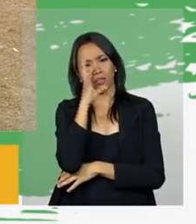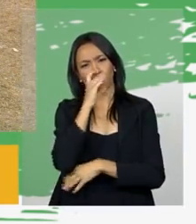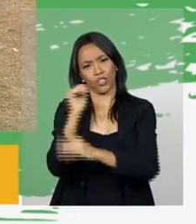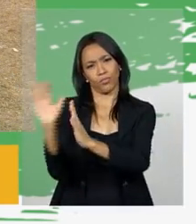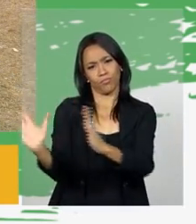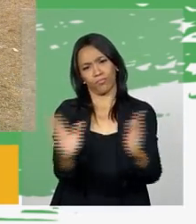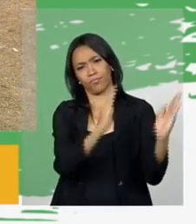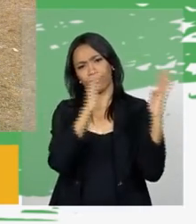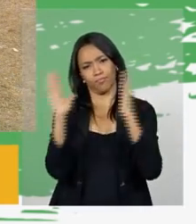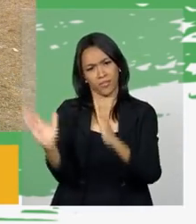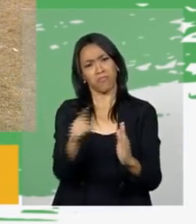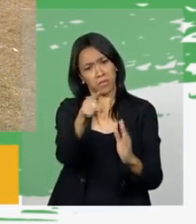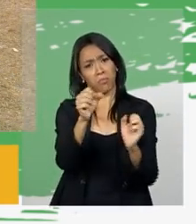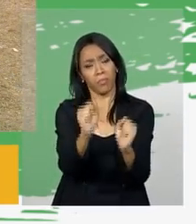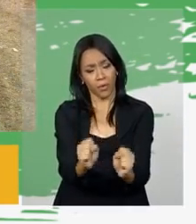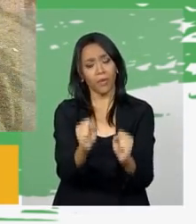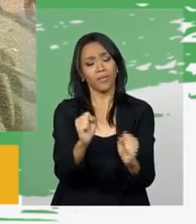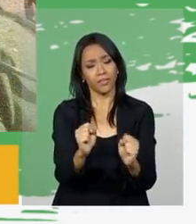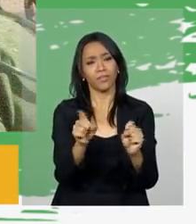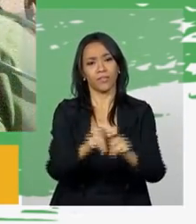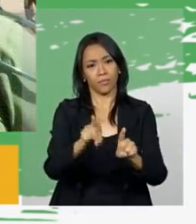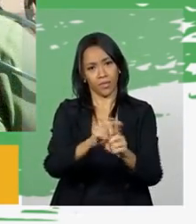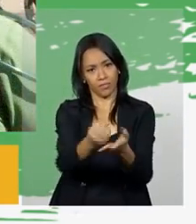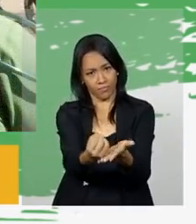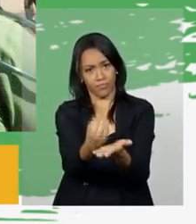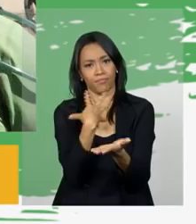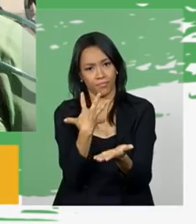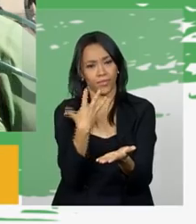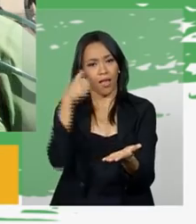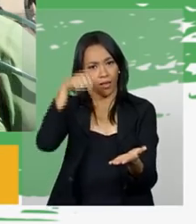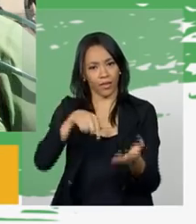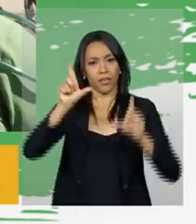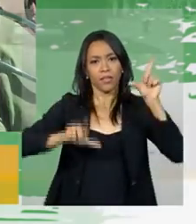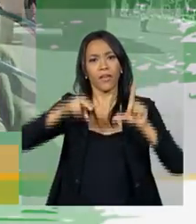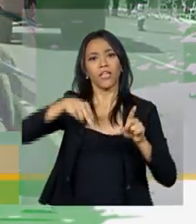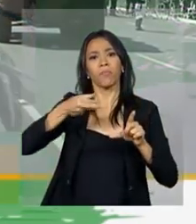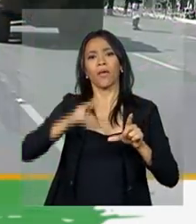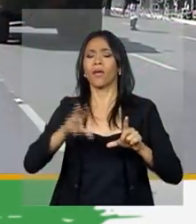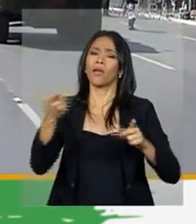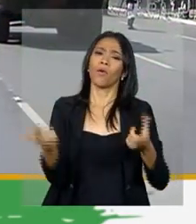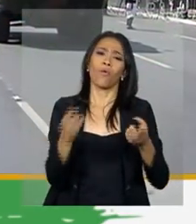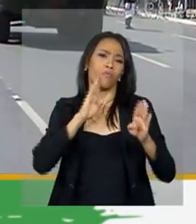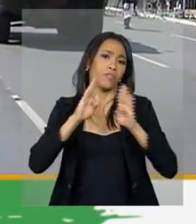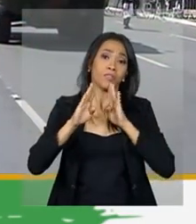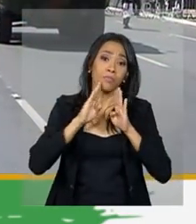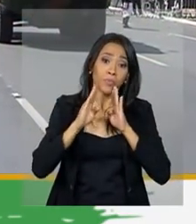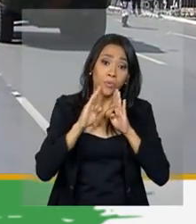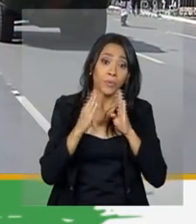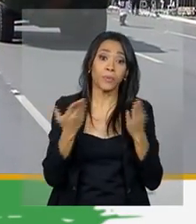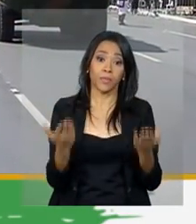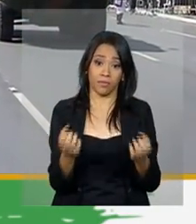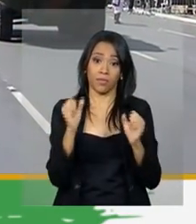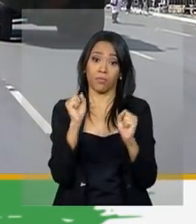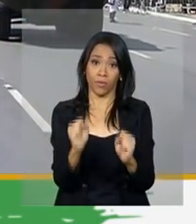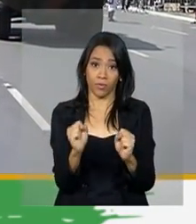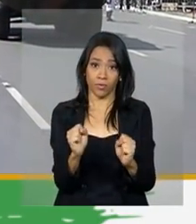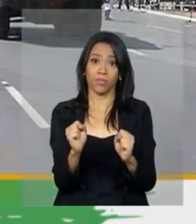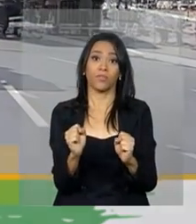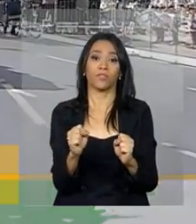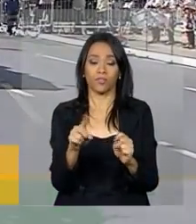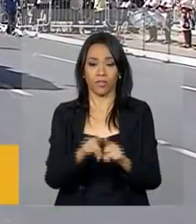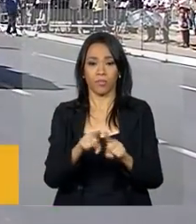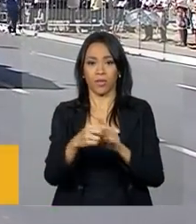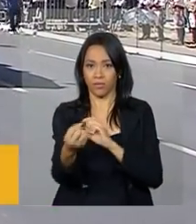perto. Você também pode acompanhar conosco aqui na TVNBR ou pelo Facebook, facebook.com/TVNBR, o nosso streaming. Nós